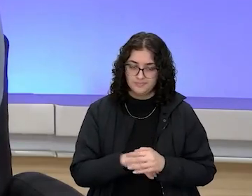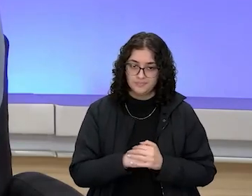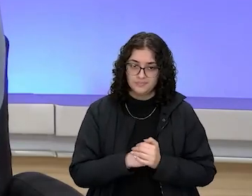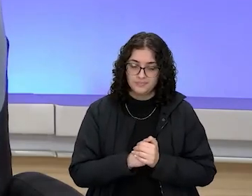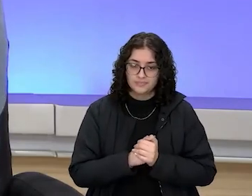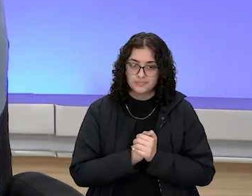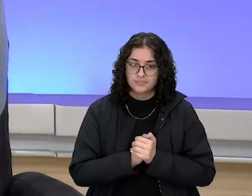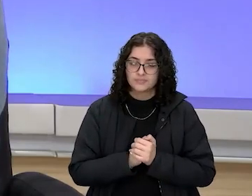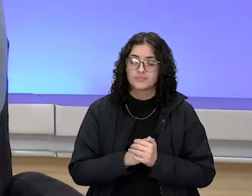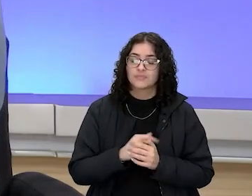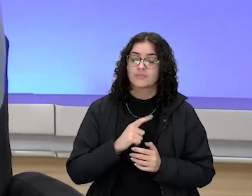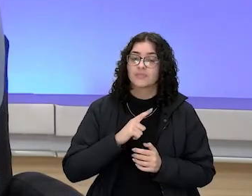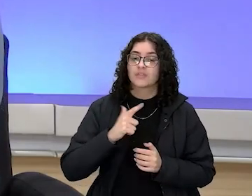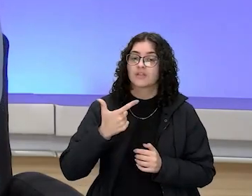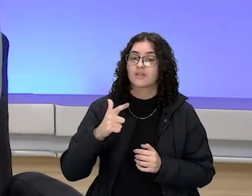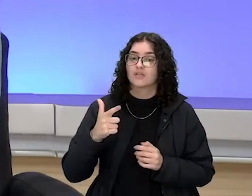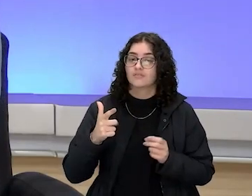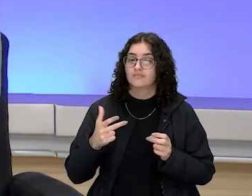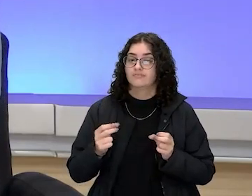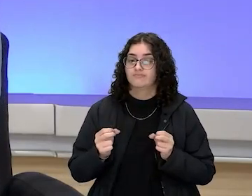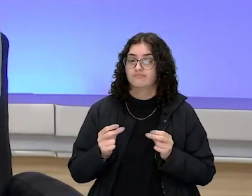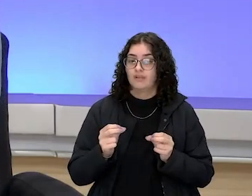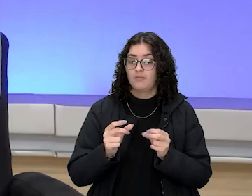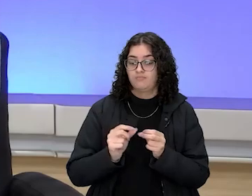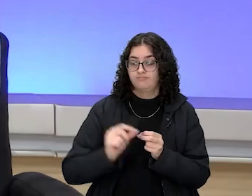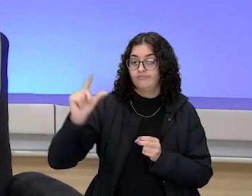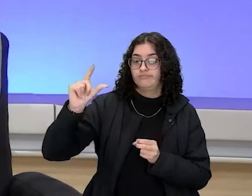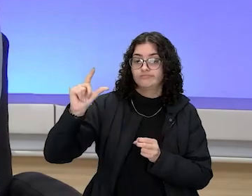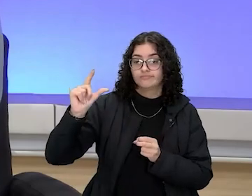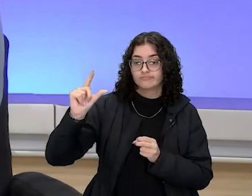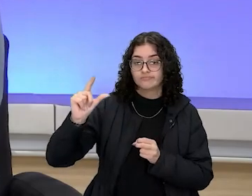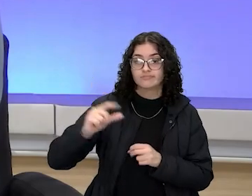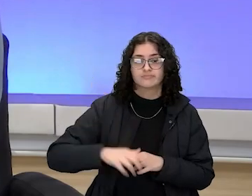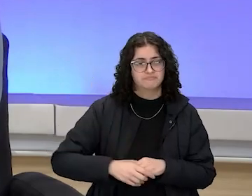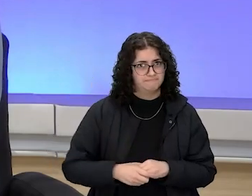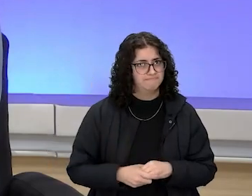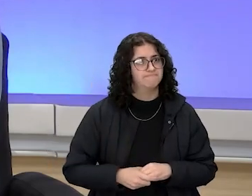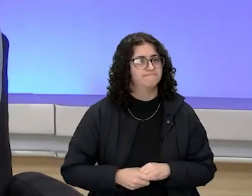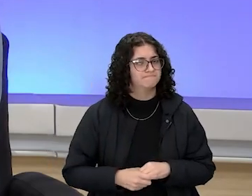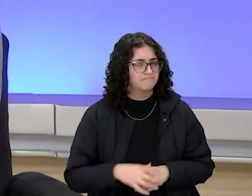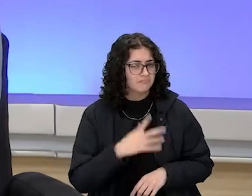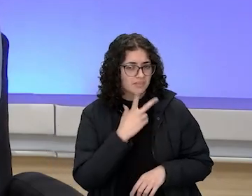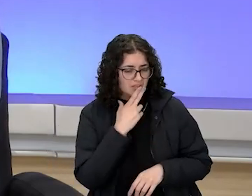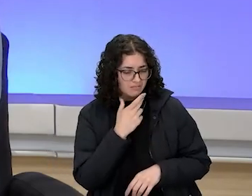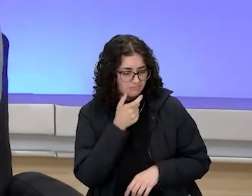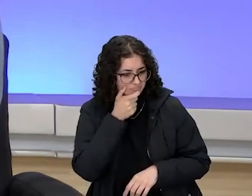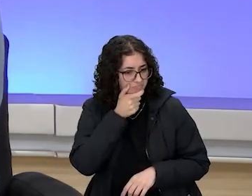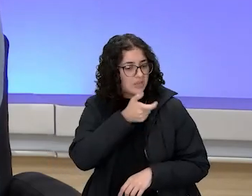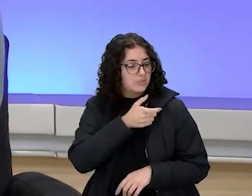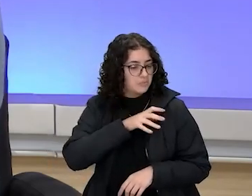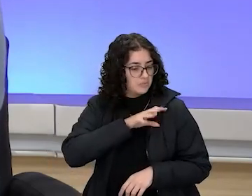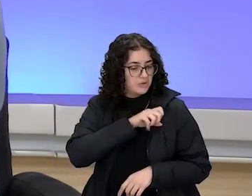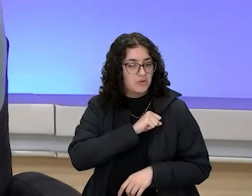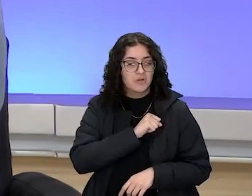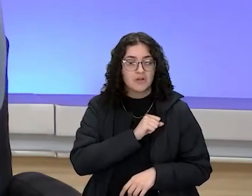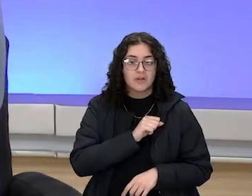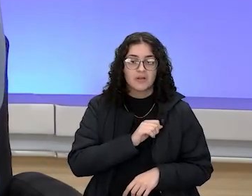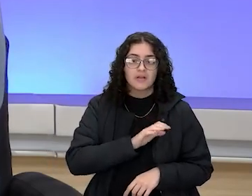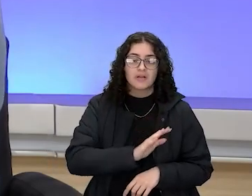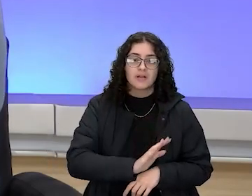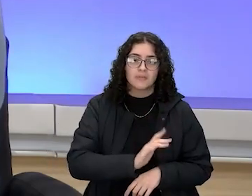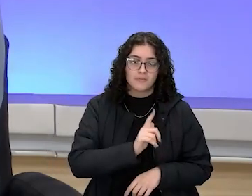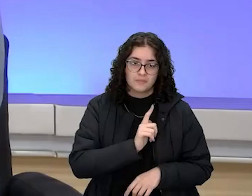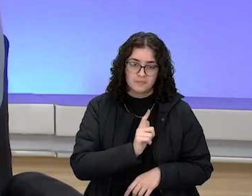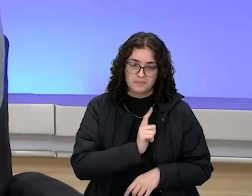aí não tenho essa toxidez aí aumentada. Gostei dessa questão. Aquelas que tem metal